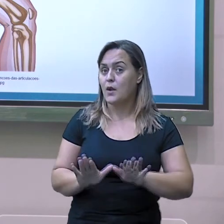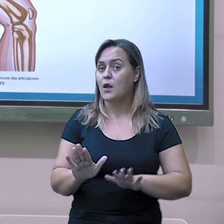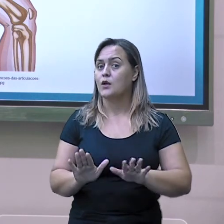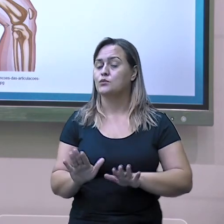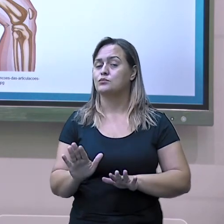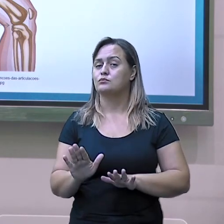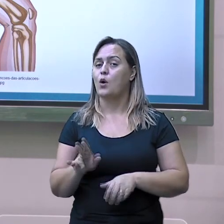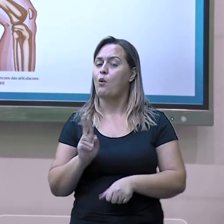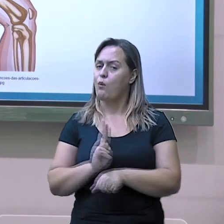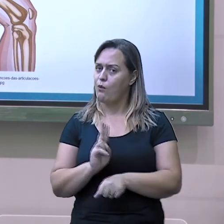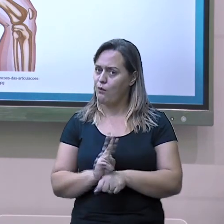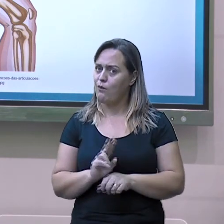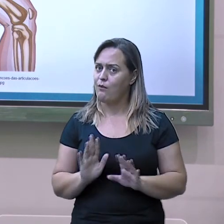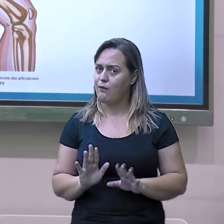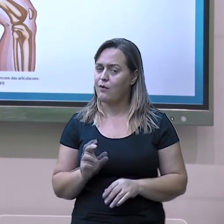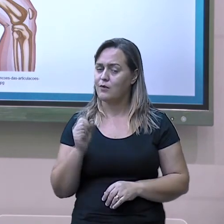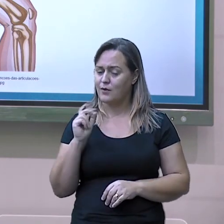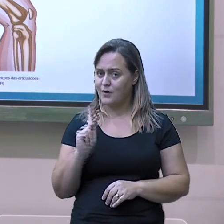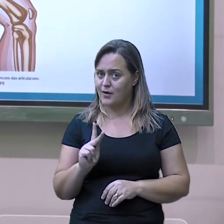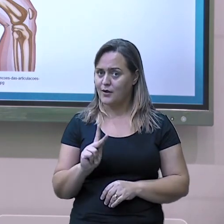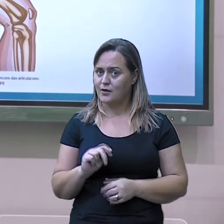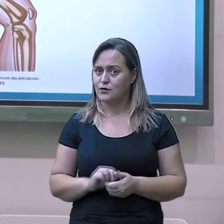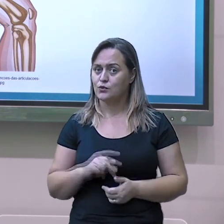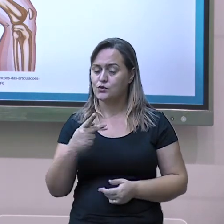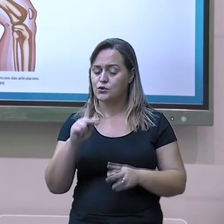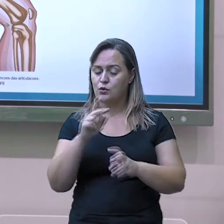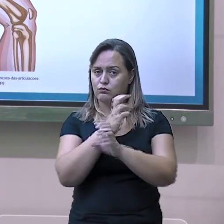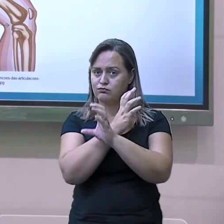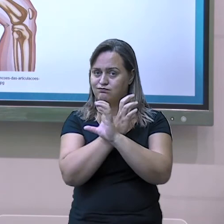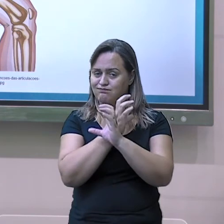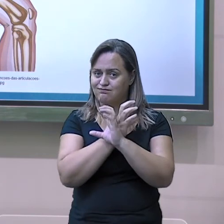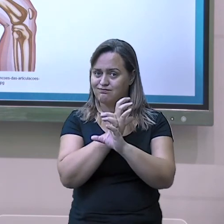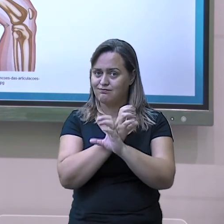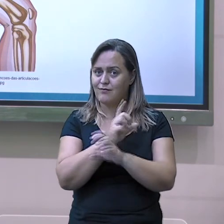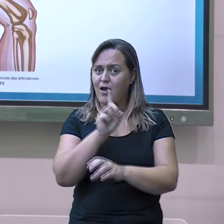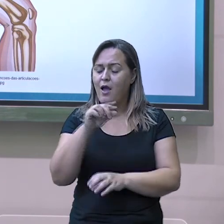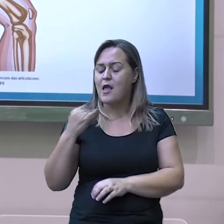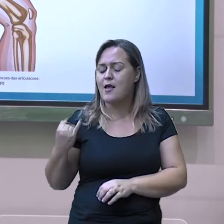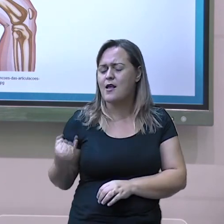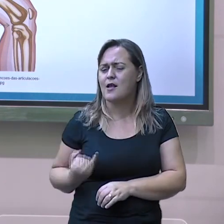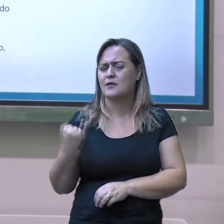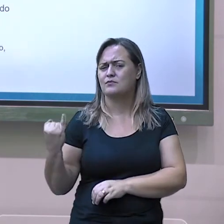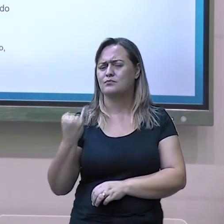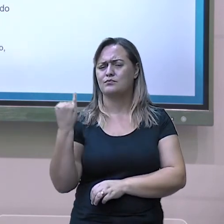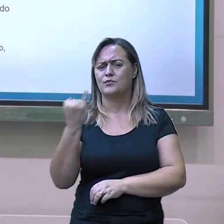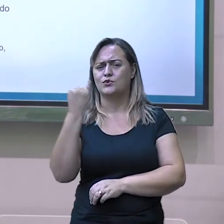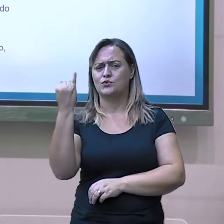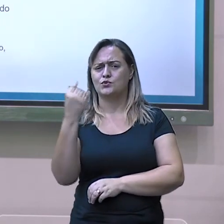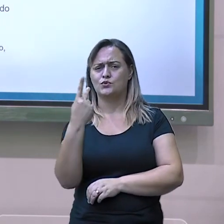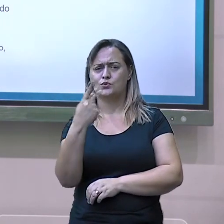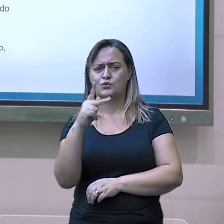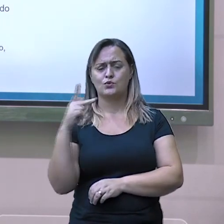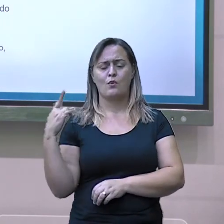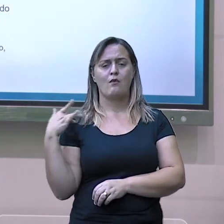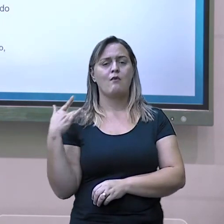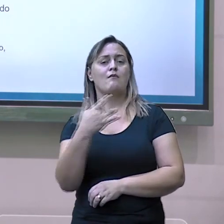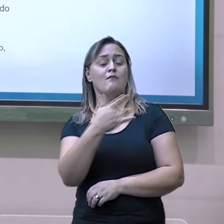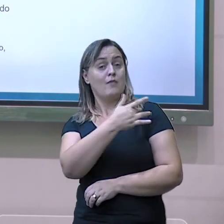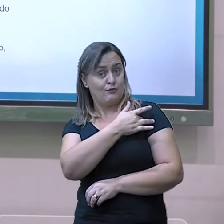movimentação, tá? Cuide do seu esqueleto. Ele é precioso para